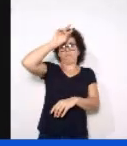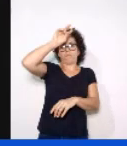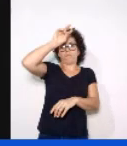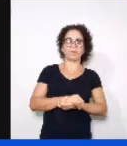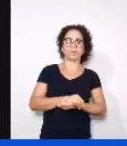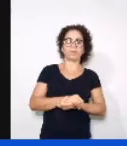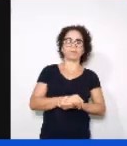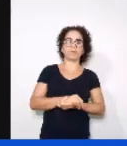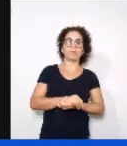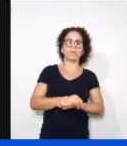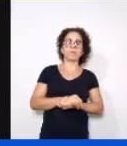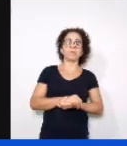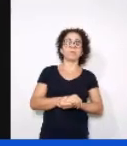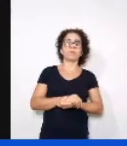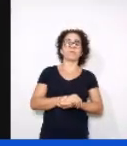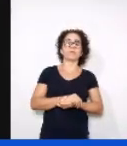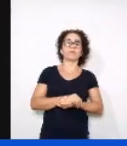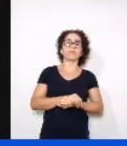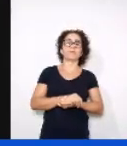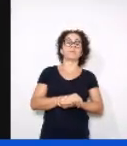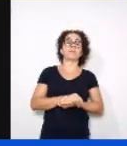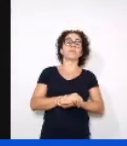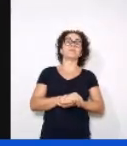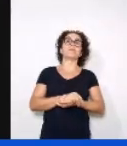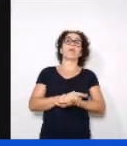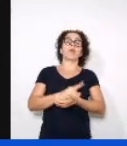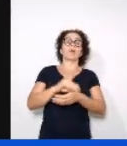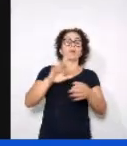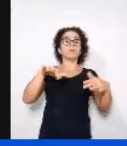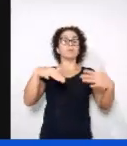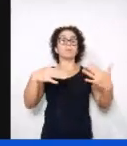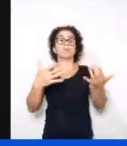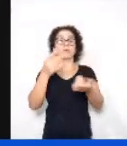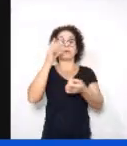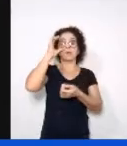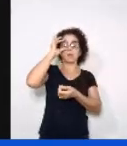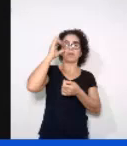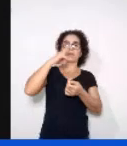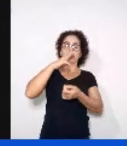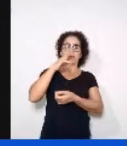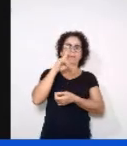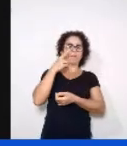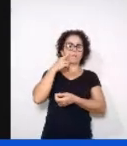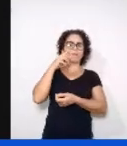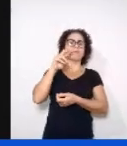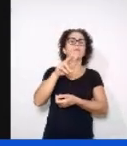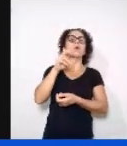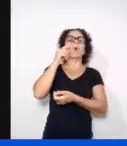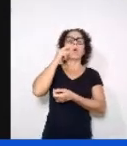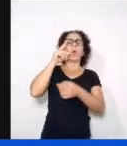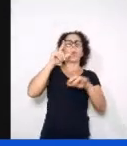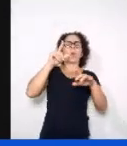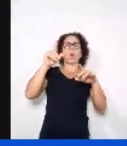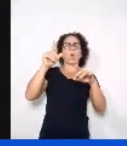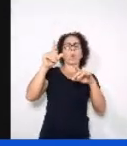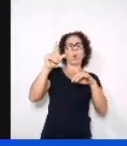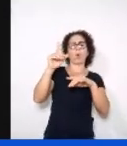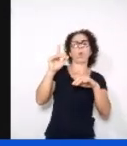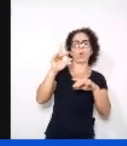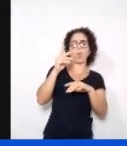Olha lá, situações de agressão e defesa. Então a gente está vendo um casal que está brigando, certo? Eles estão